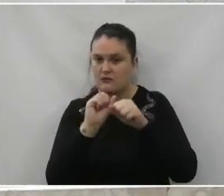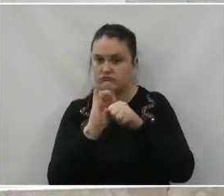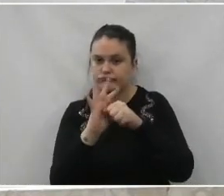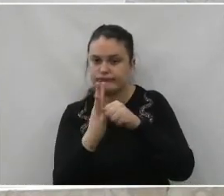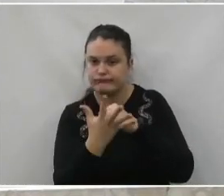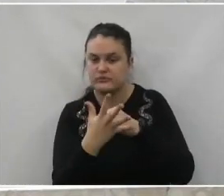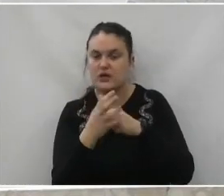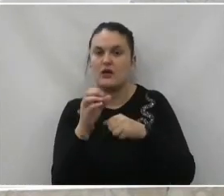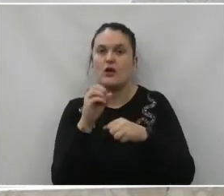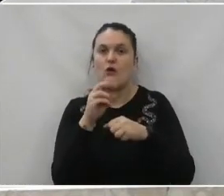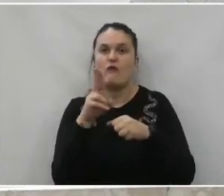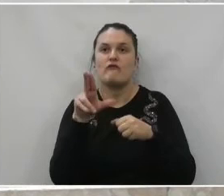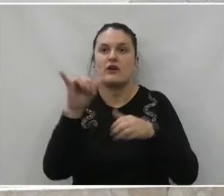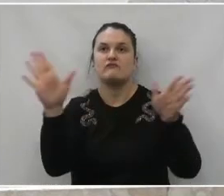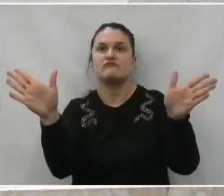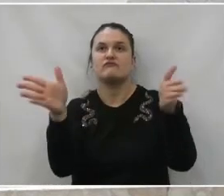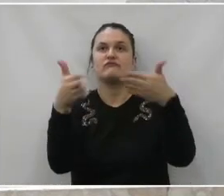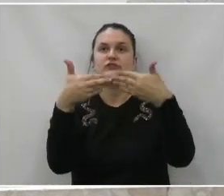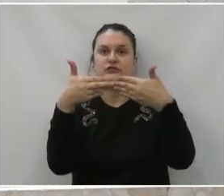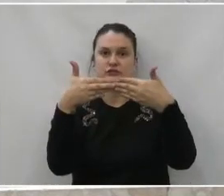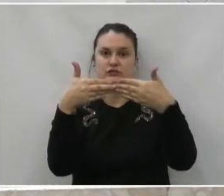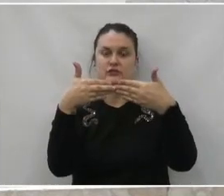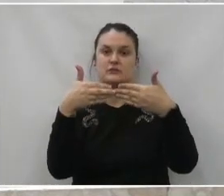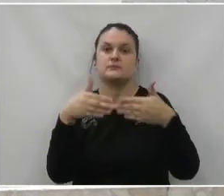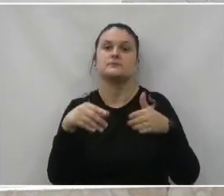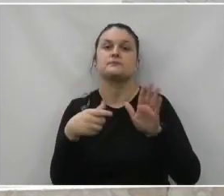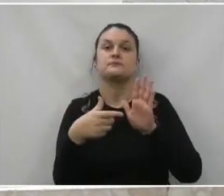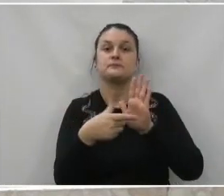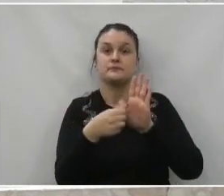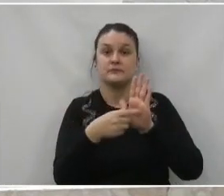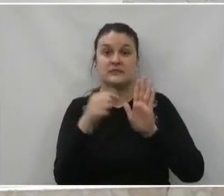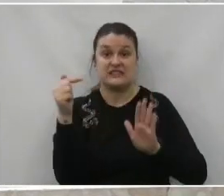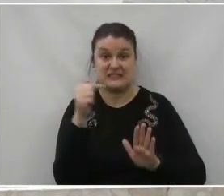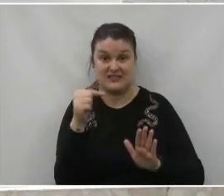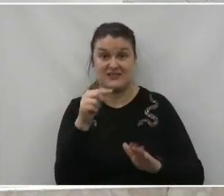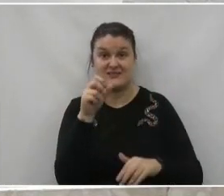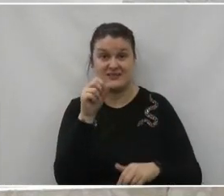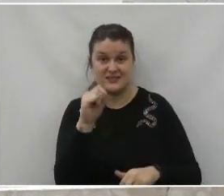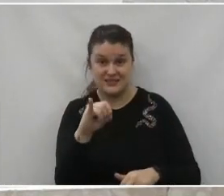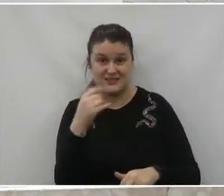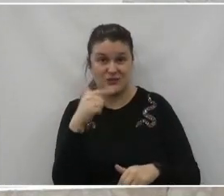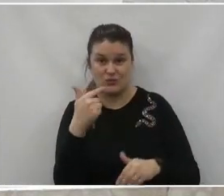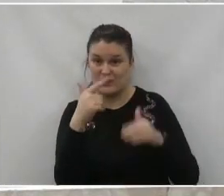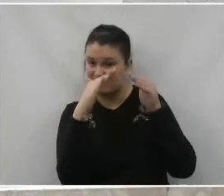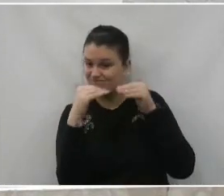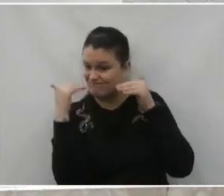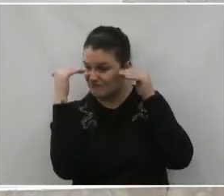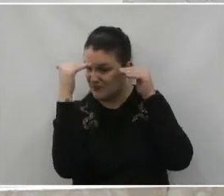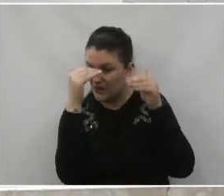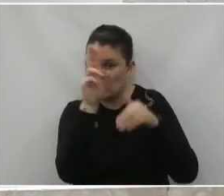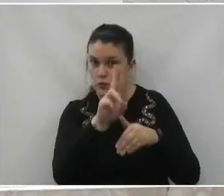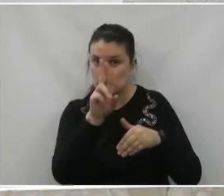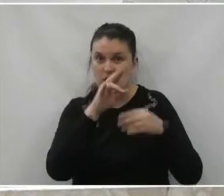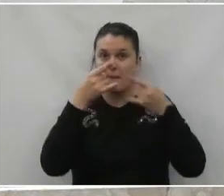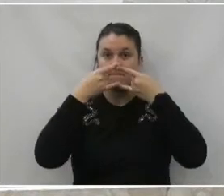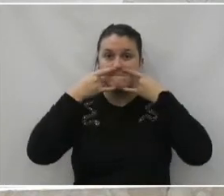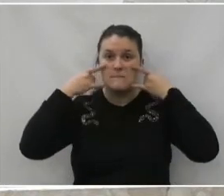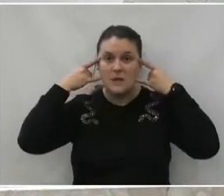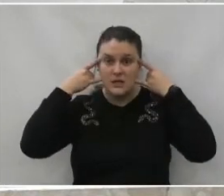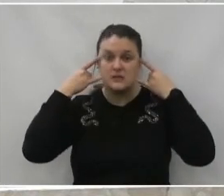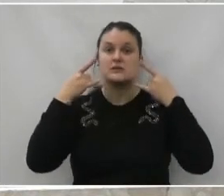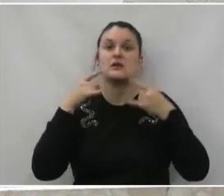de interdição do estabelecimento. Artigo 7º. O descumprimento da obrigação de utilização de máscaras de